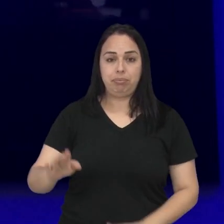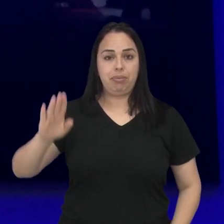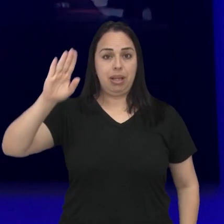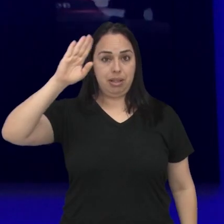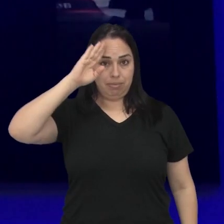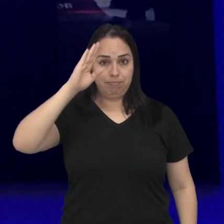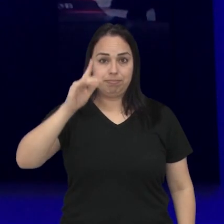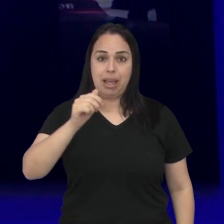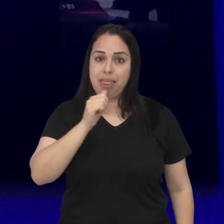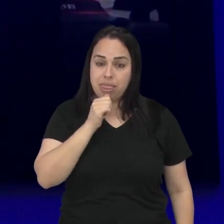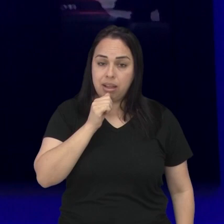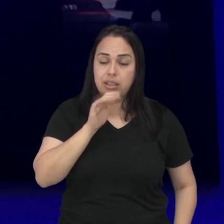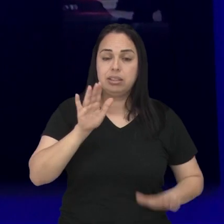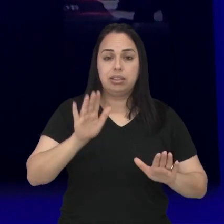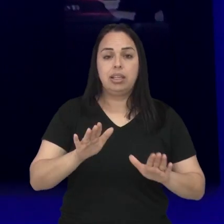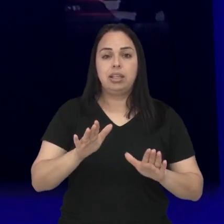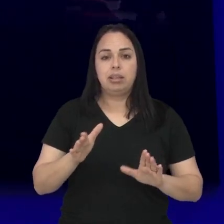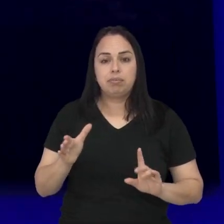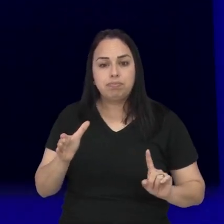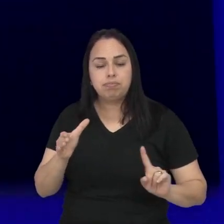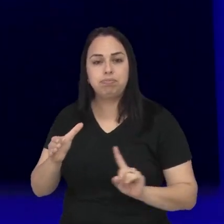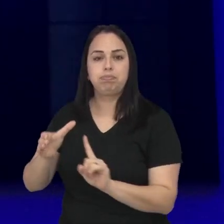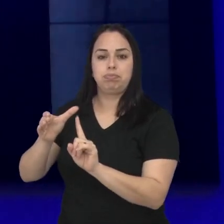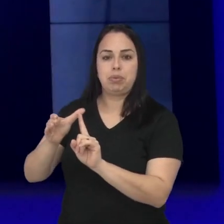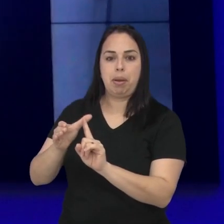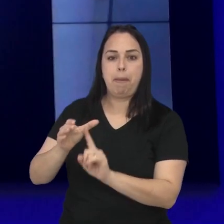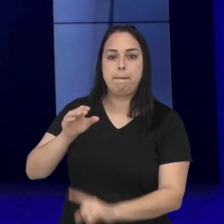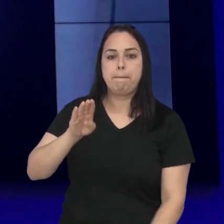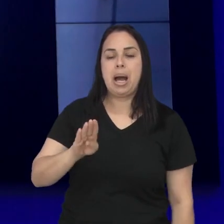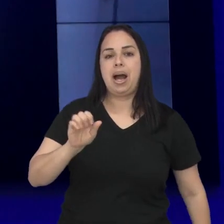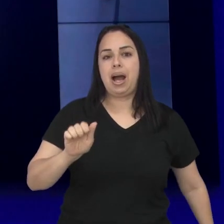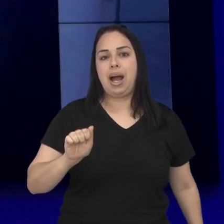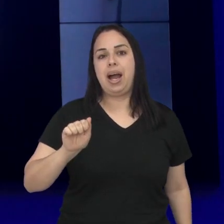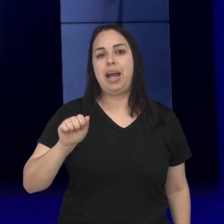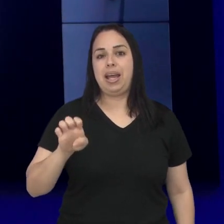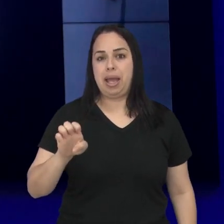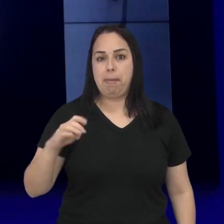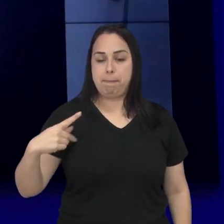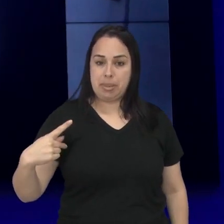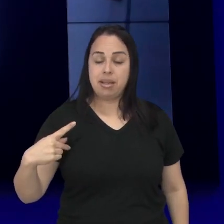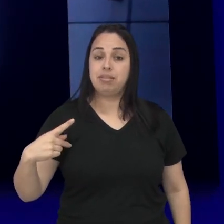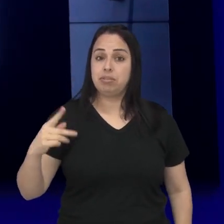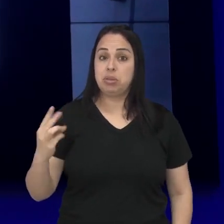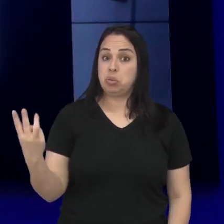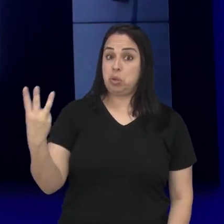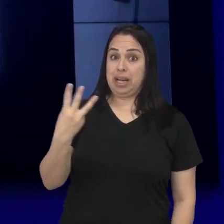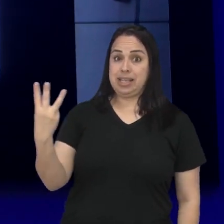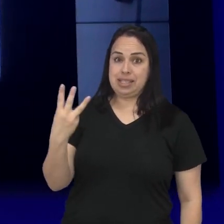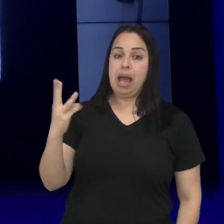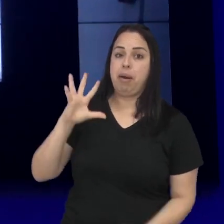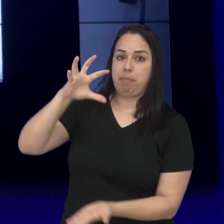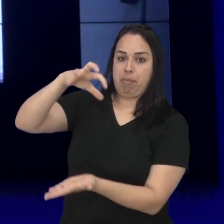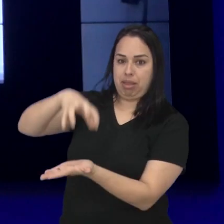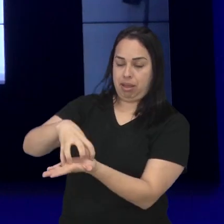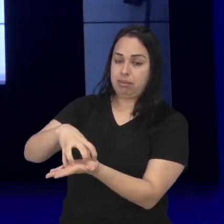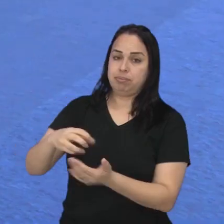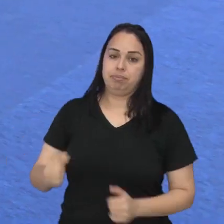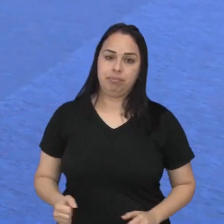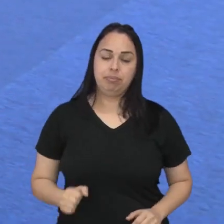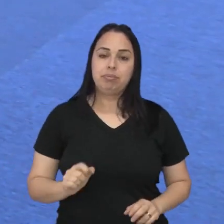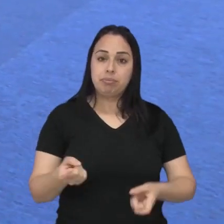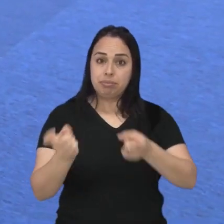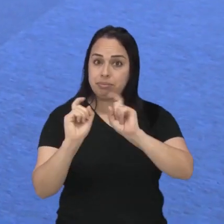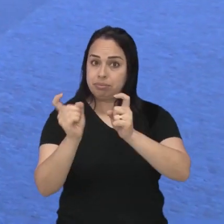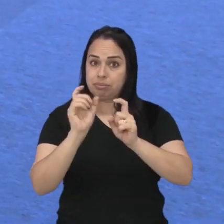como capitão, o Wilker também fez parte da fundação do 3º Batalhão de Ações Especiais da Polícia, o BAEP.